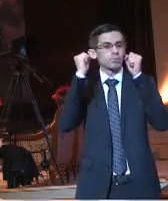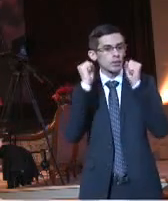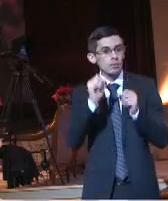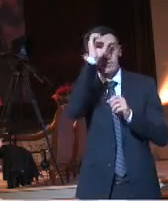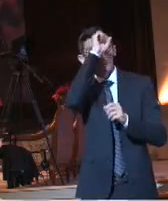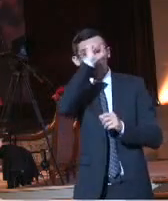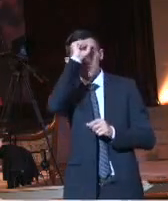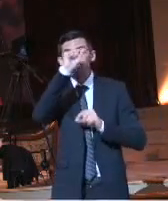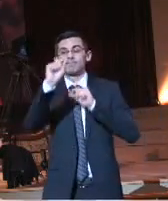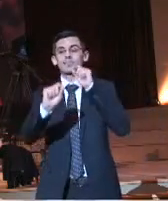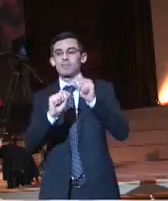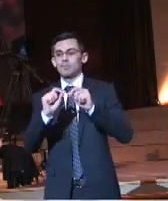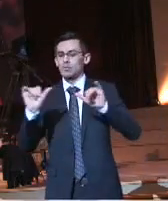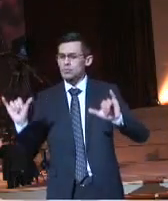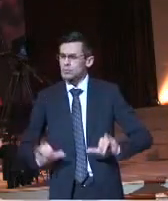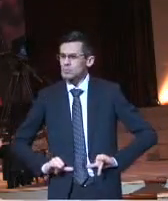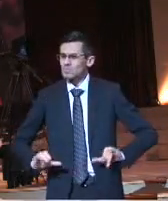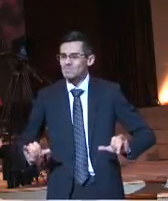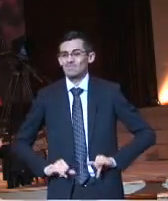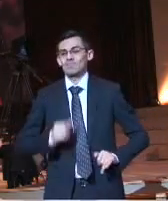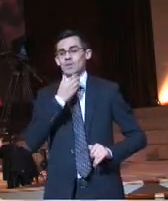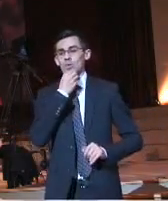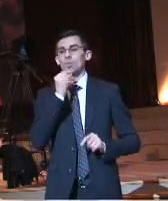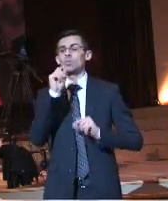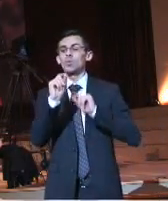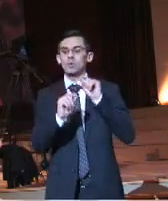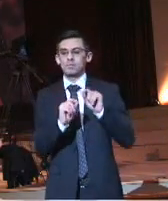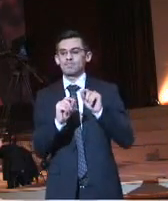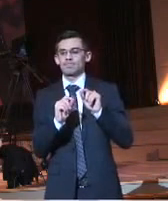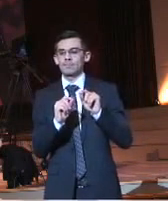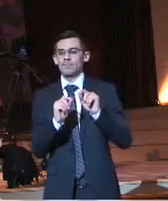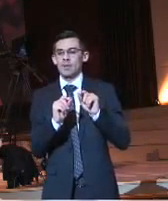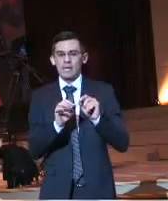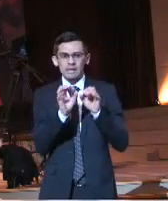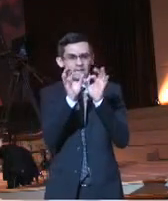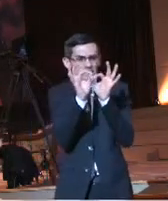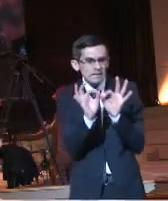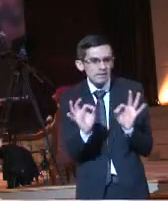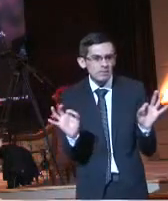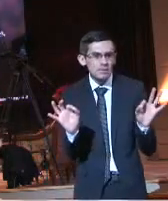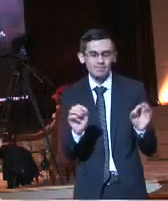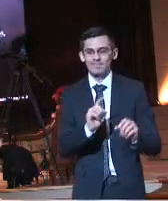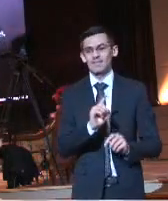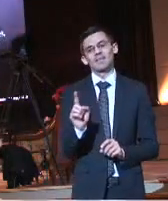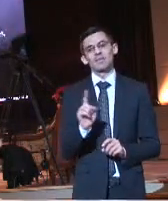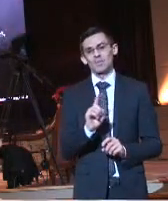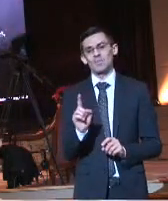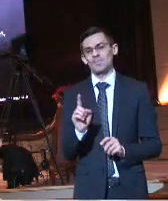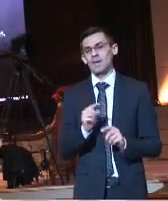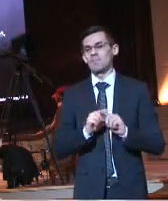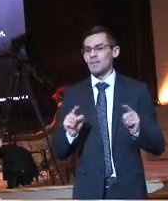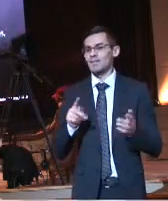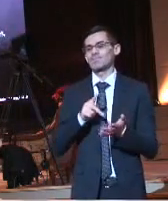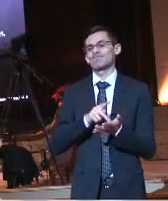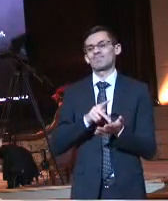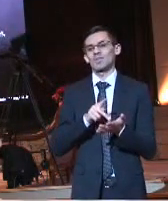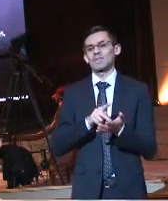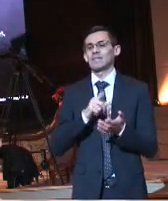o sofrimento humano não é uma equação simples, mas ela conta